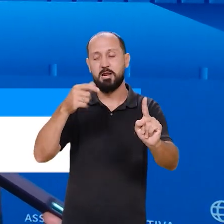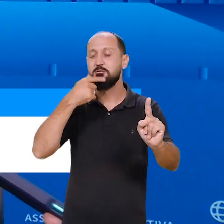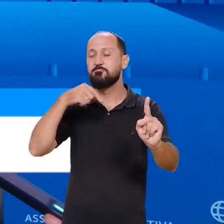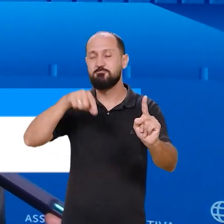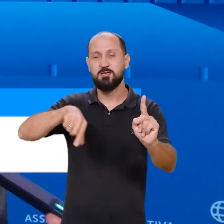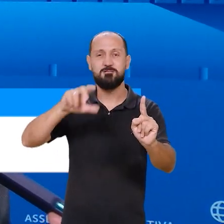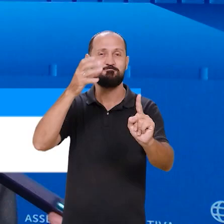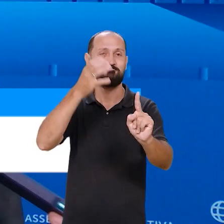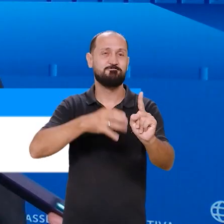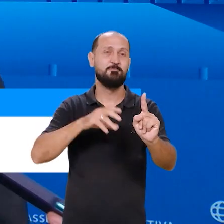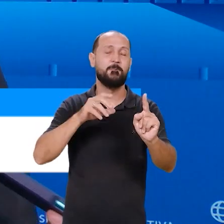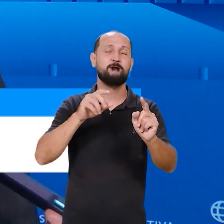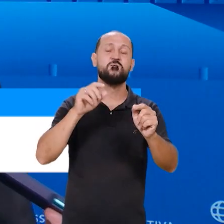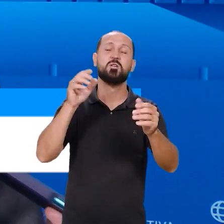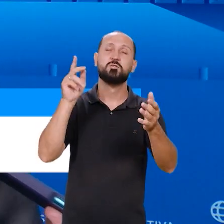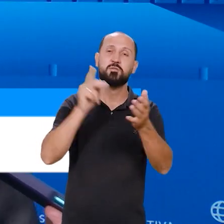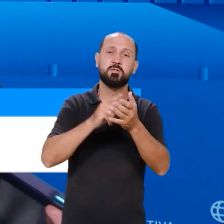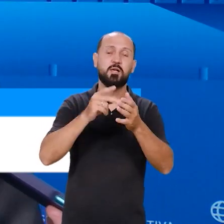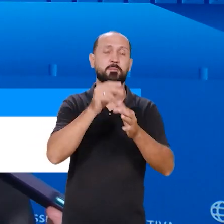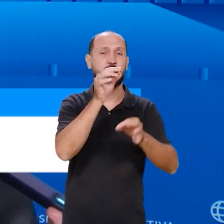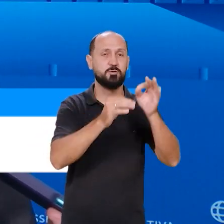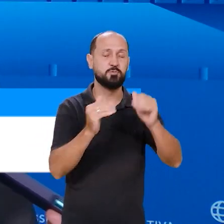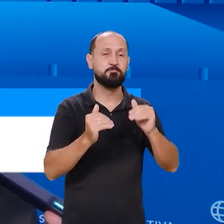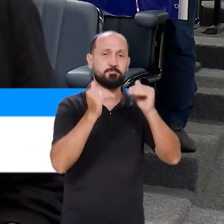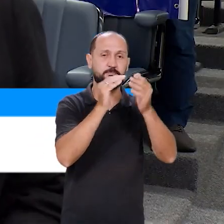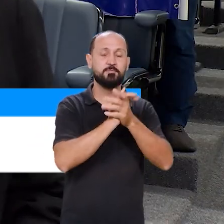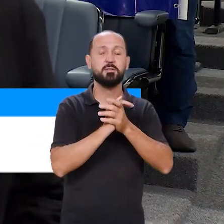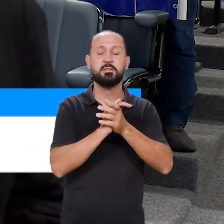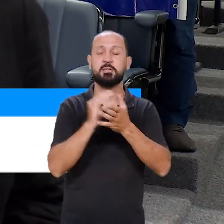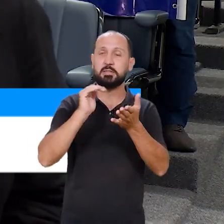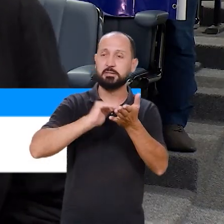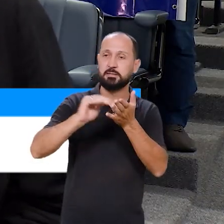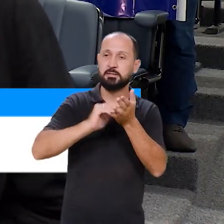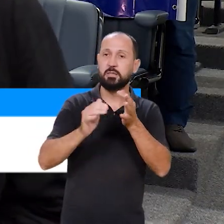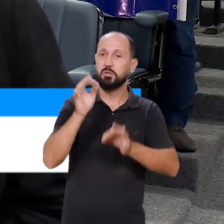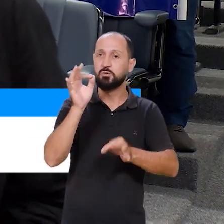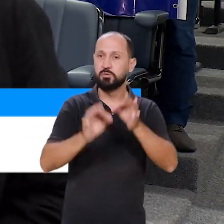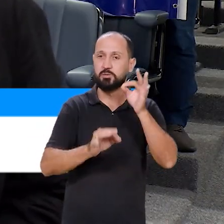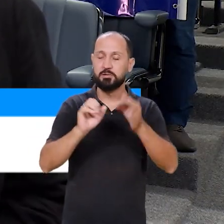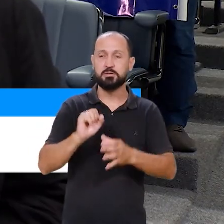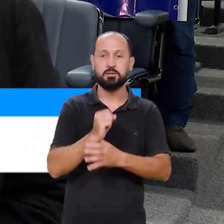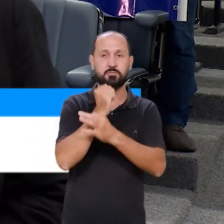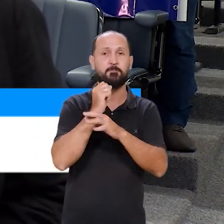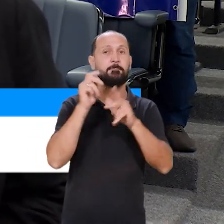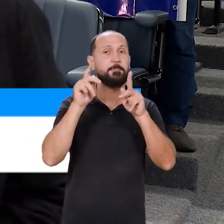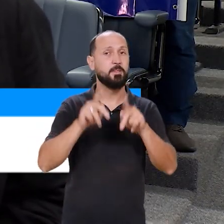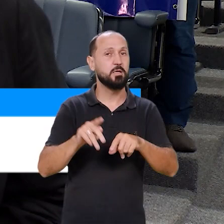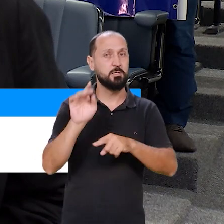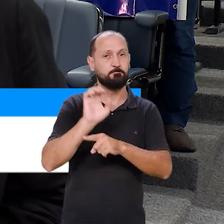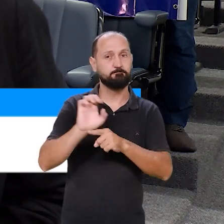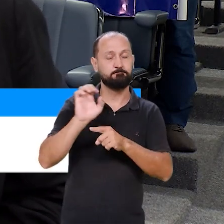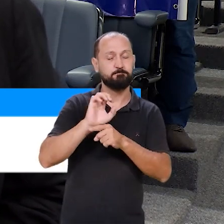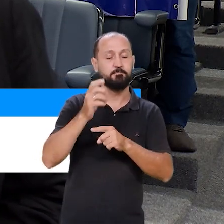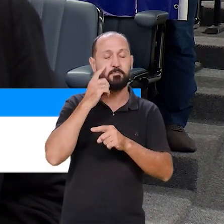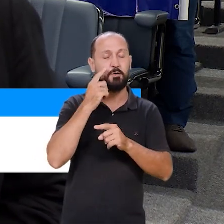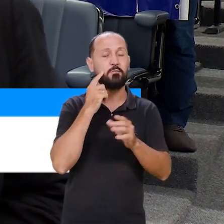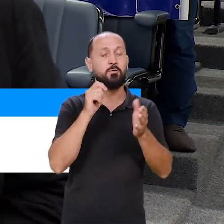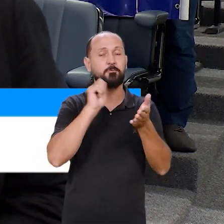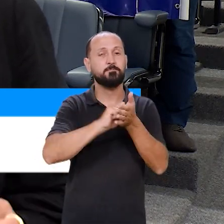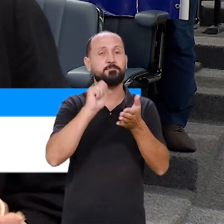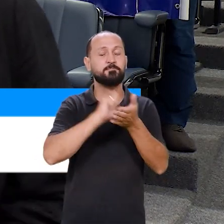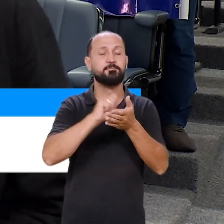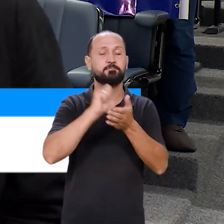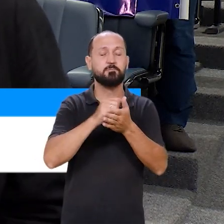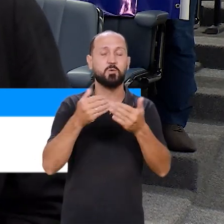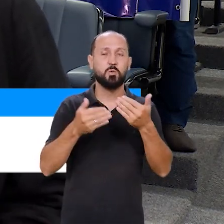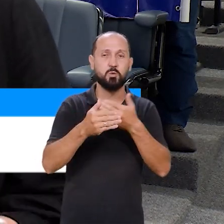esses criminosos e levar realmente à justiça. Segundo dados da Secretaria de Justiça e Segurança Pública do Estado,